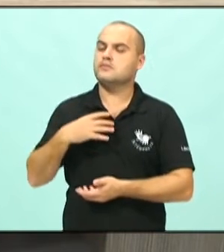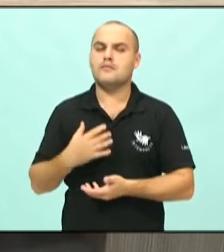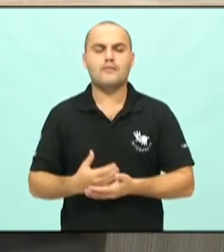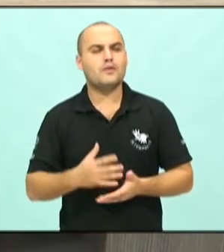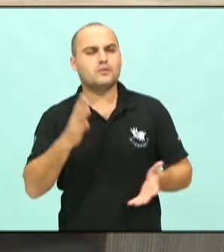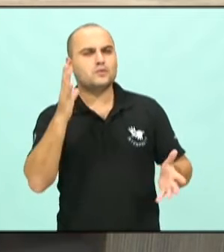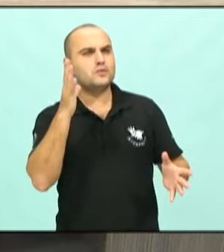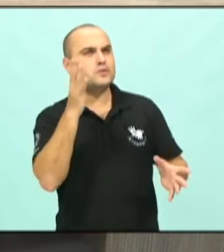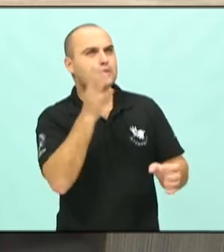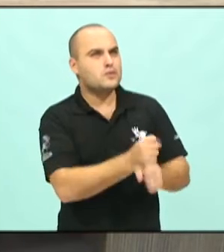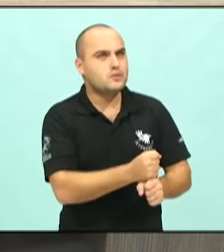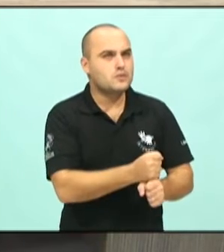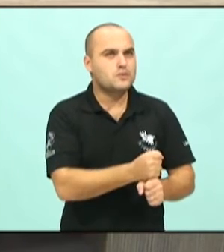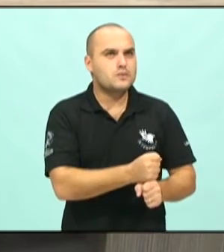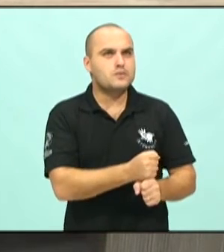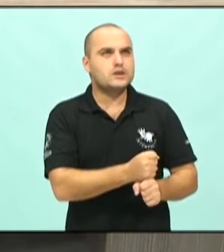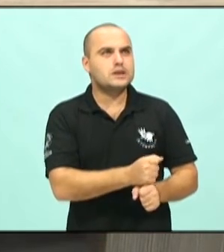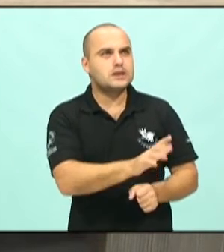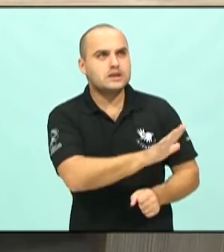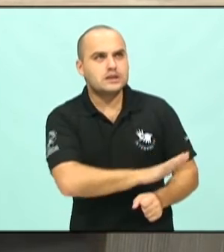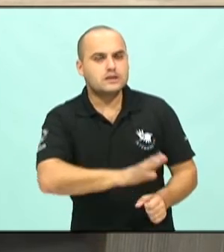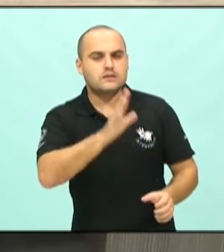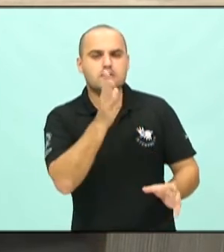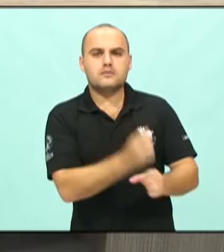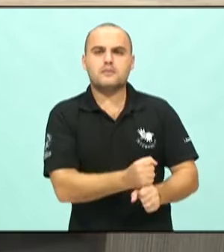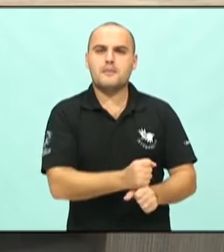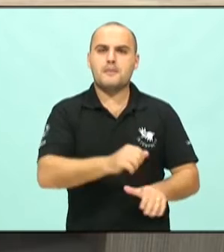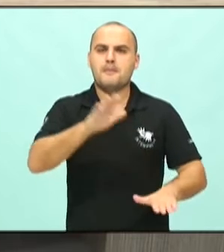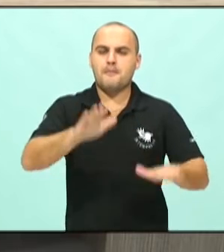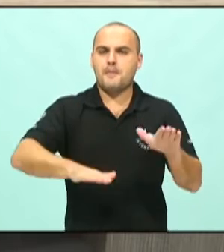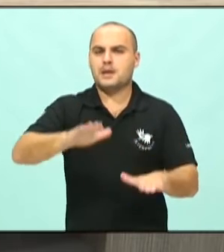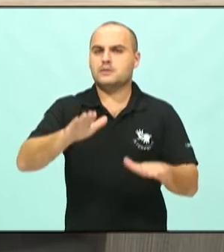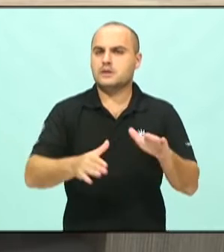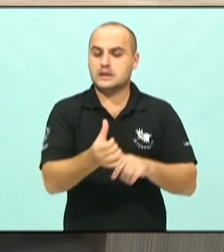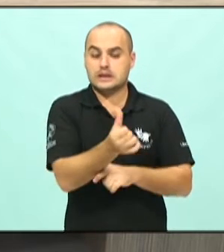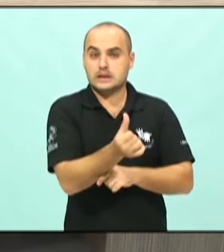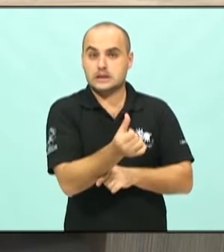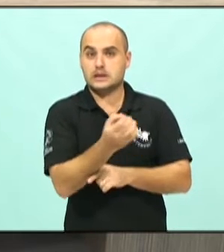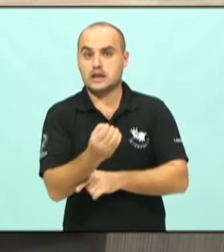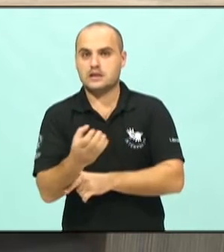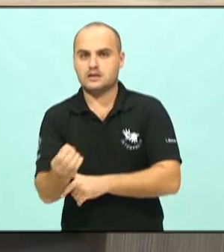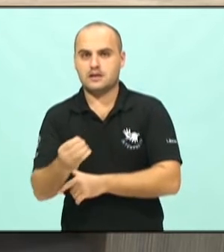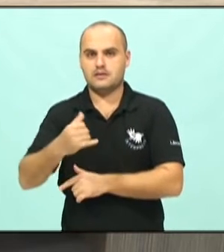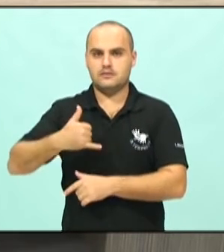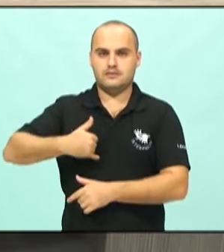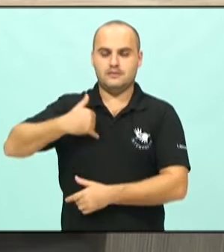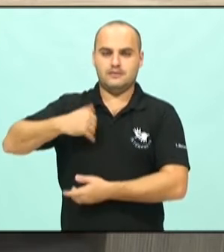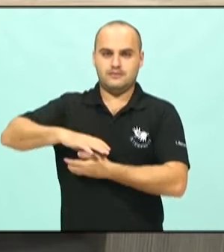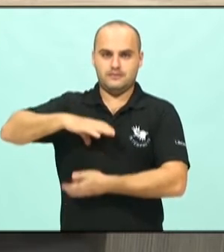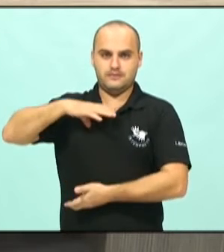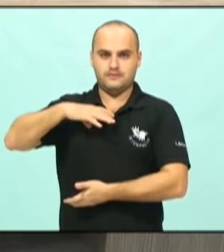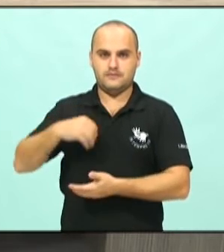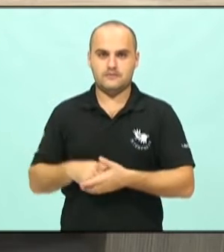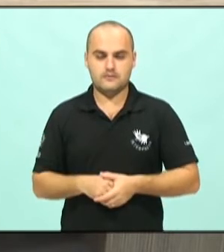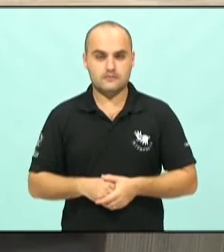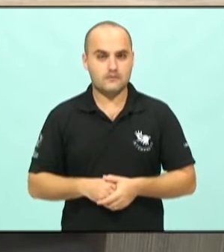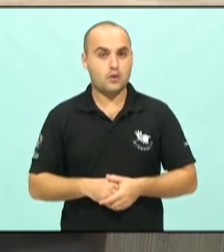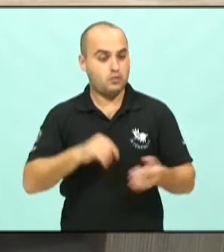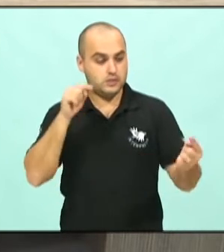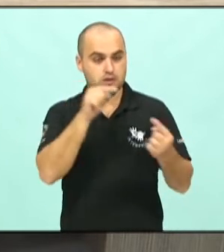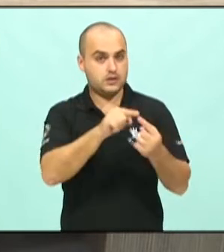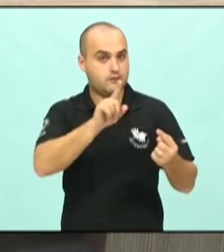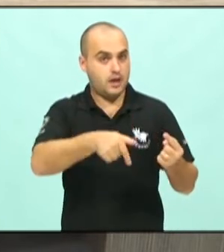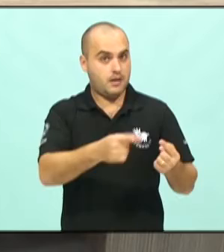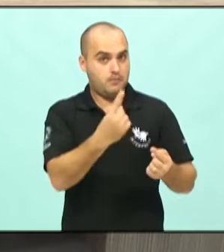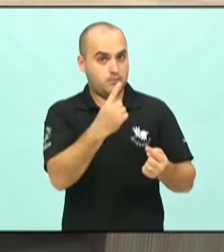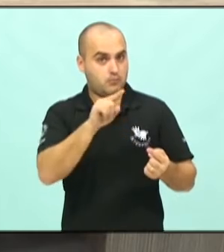No total, eu vou te dizer que nós estamos chegando próximo de uns 600 idosos, tá? A nossa meta é atingir 1.000 nos próximos